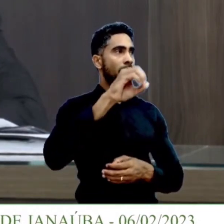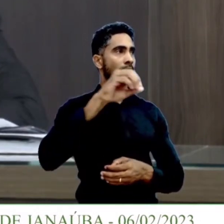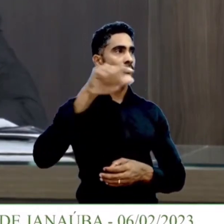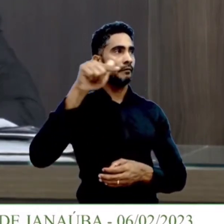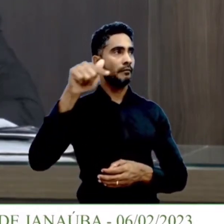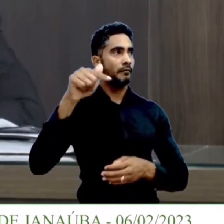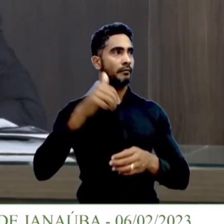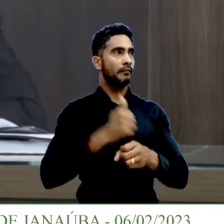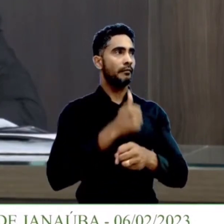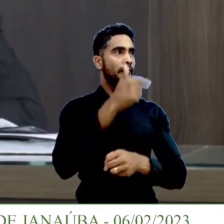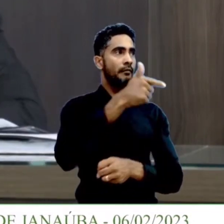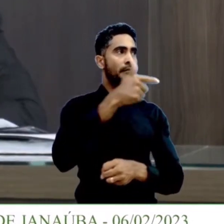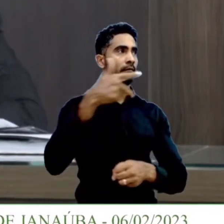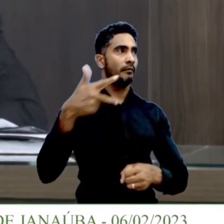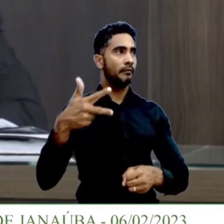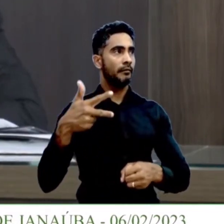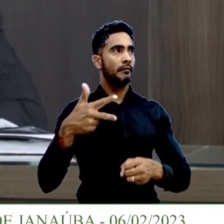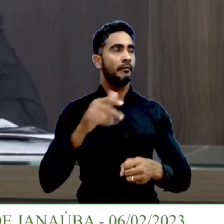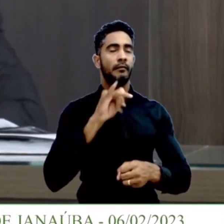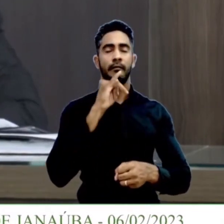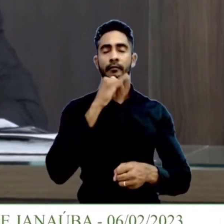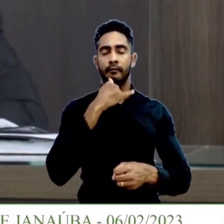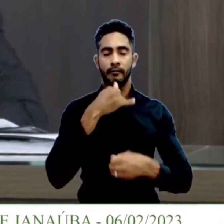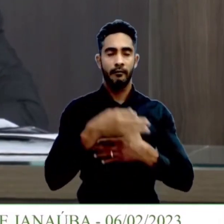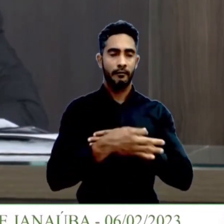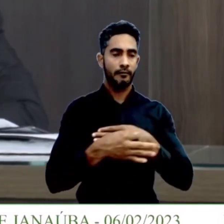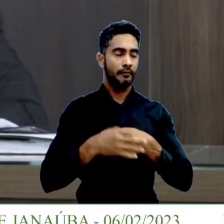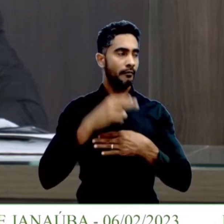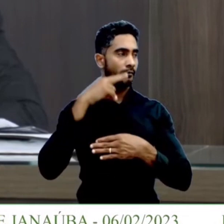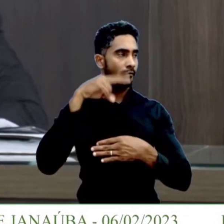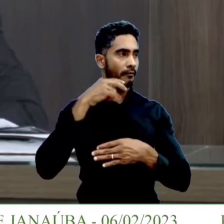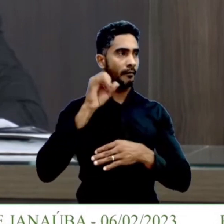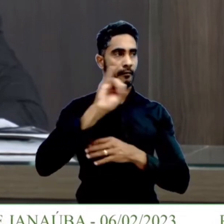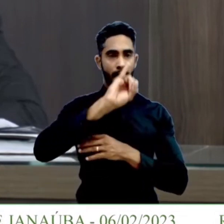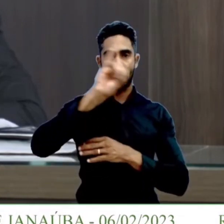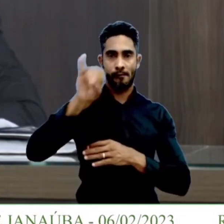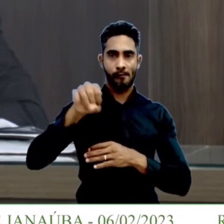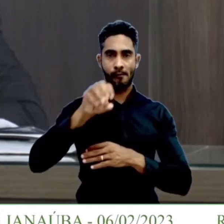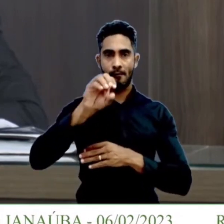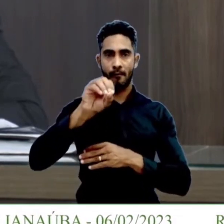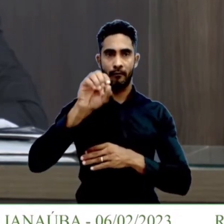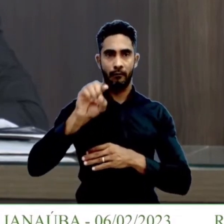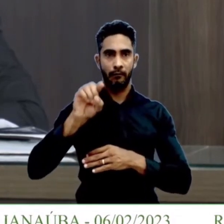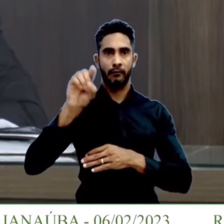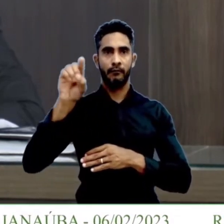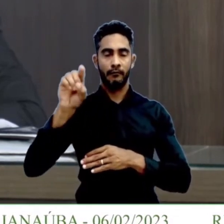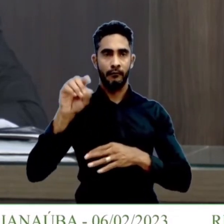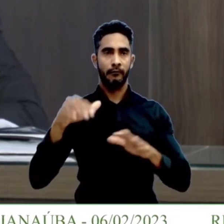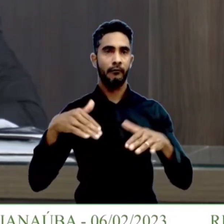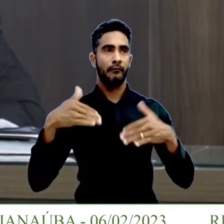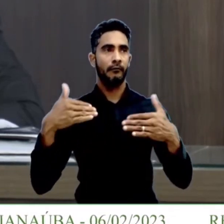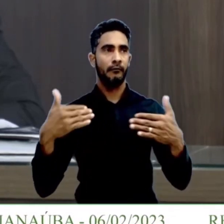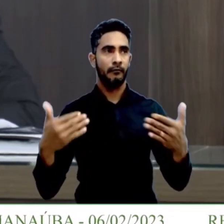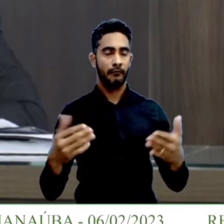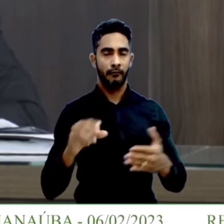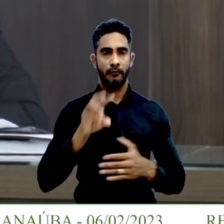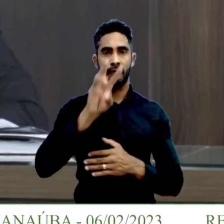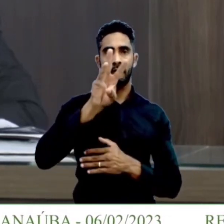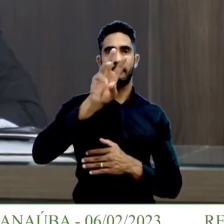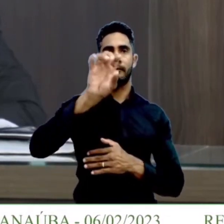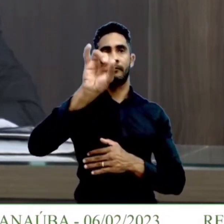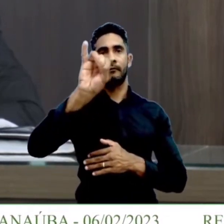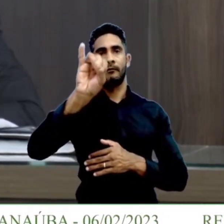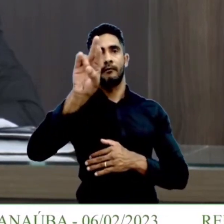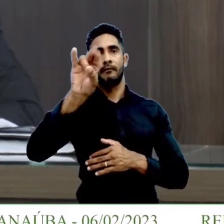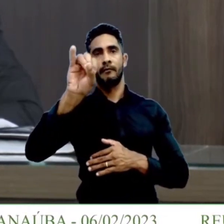007, 2023, votos de pesar, de autoria do vereador José Tarcísio Mendes. Excelentíssimo senhor Willis Carlos